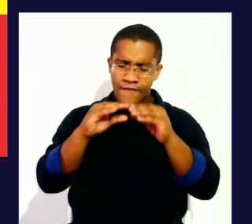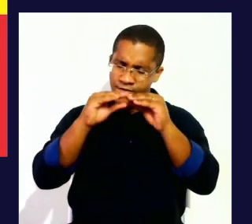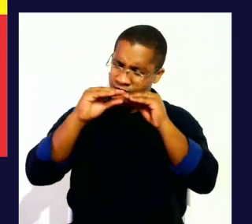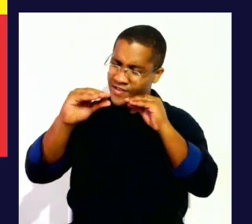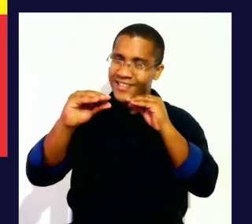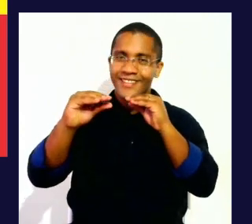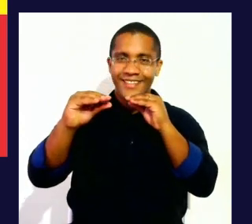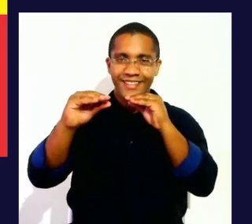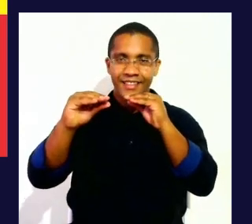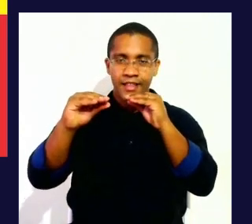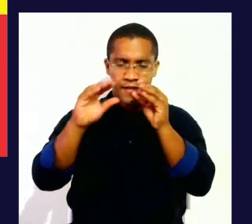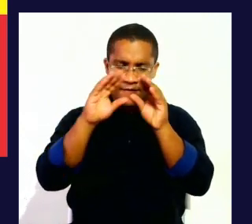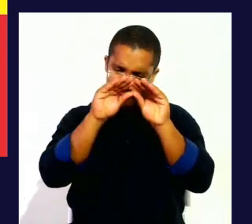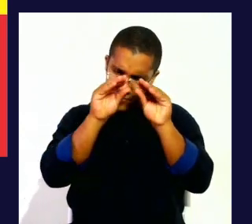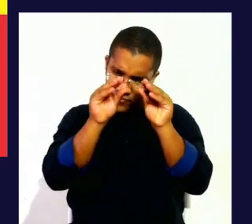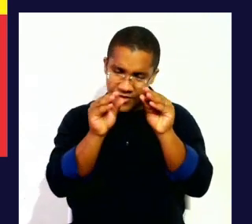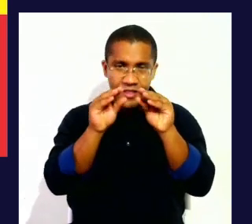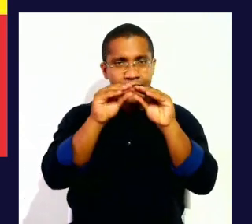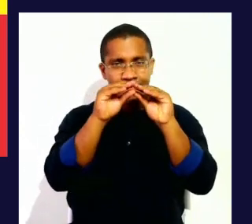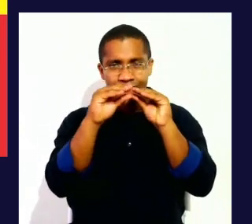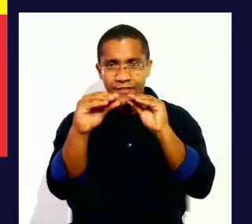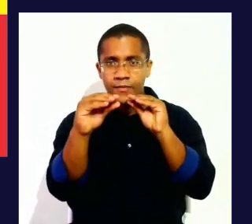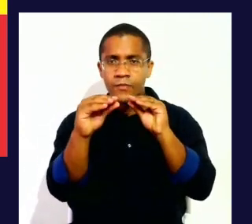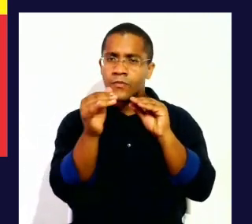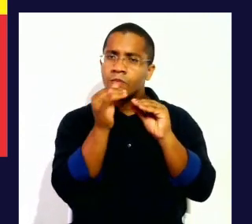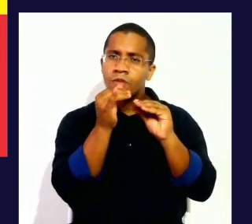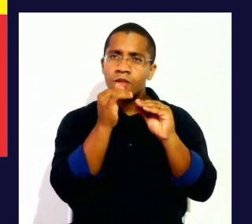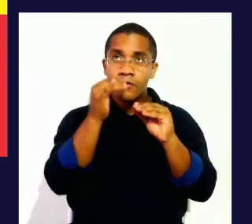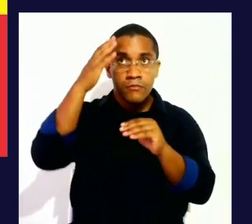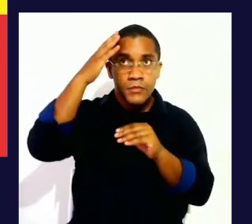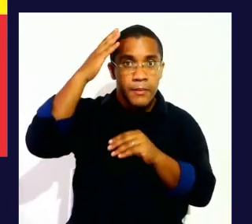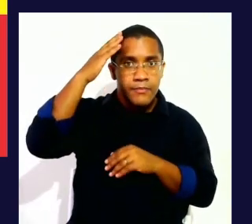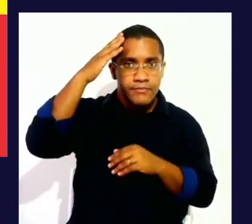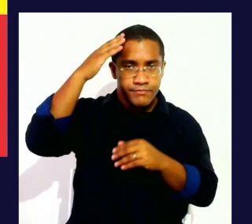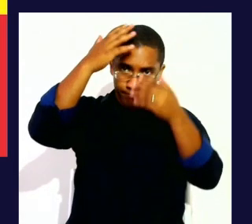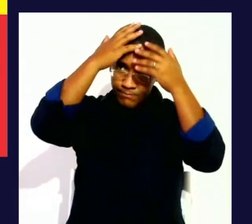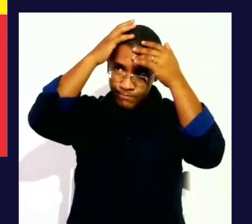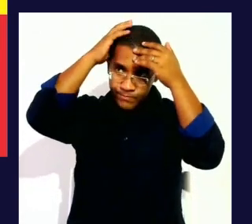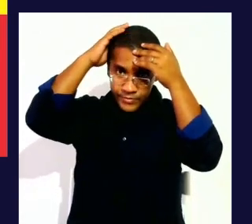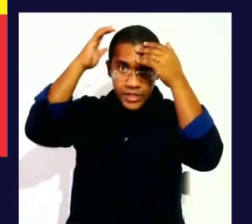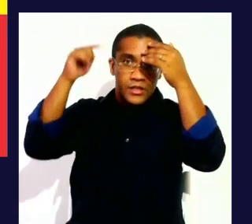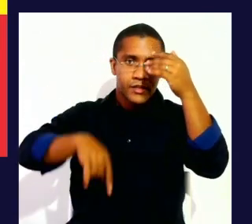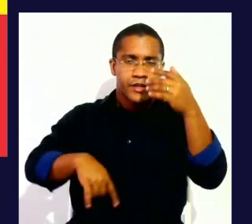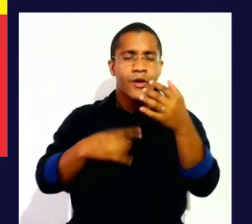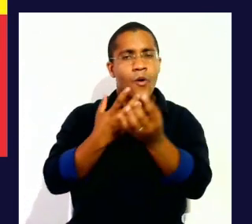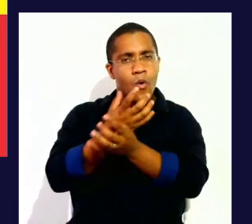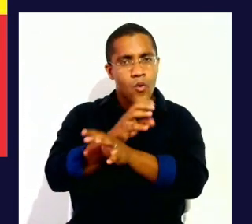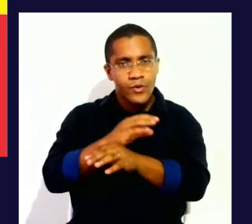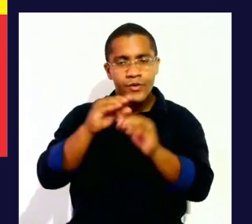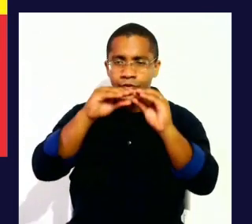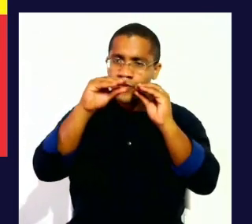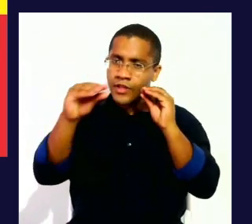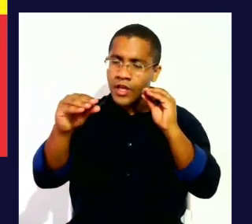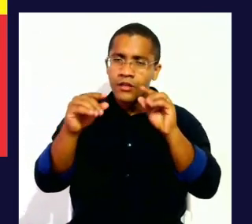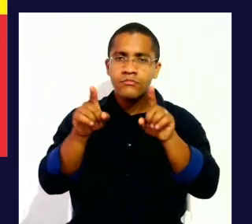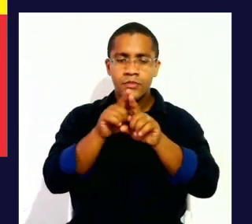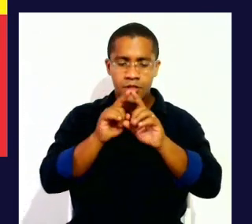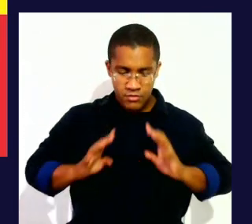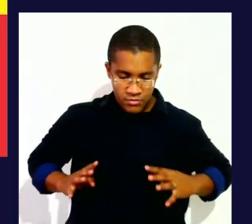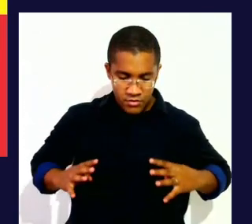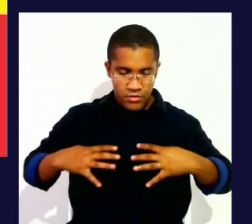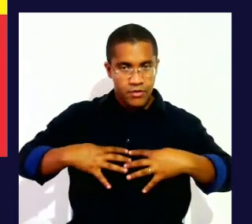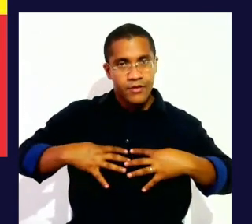realidade, são os ossos finos e achatados. Exemplos, ossos do crânio, ossos